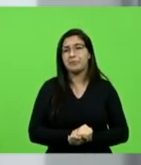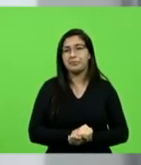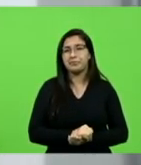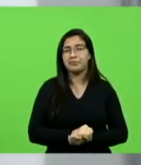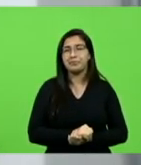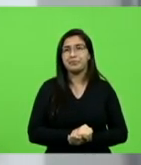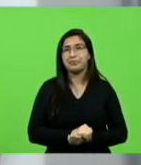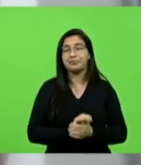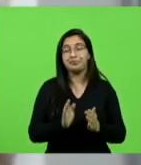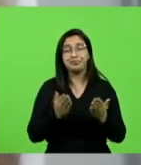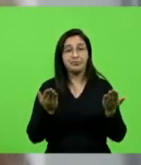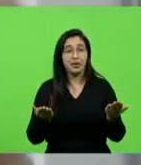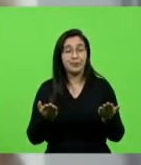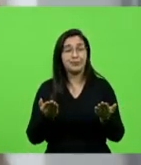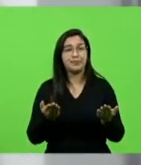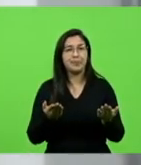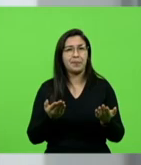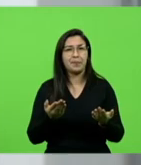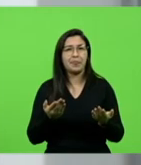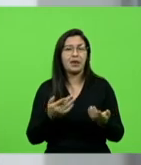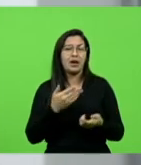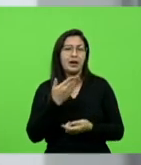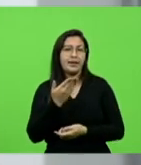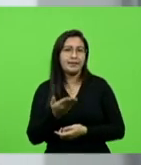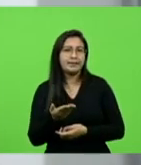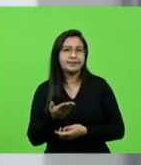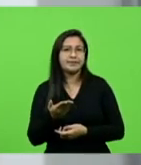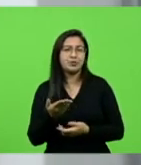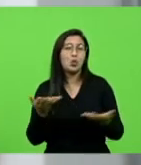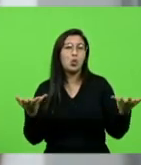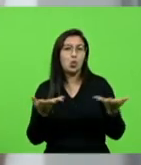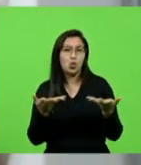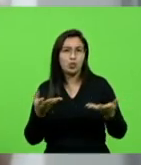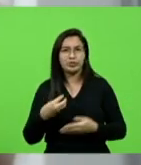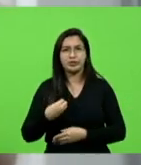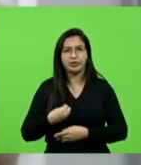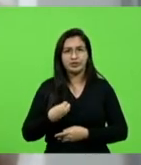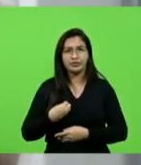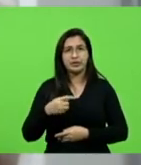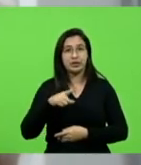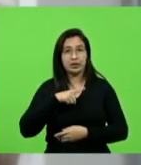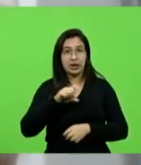Então, assim, considerando, hoje em dia nós vivemos uma pandemia,